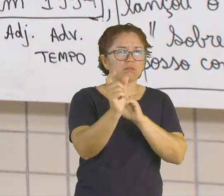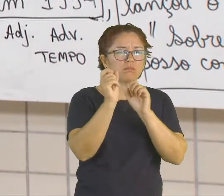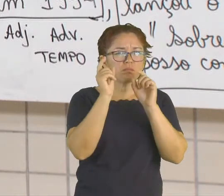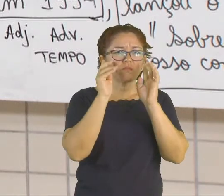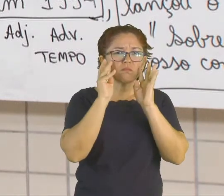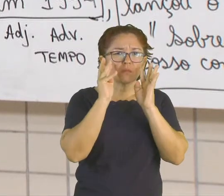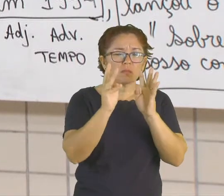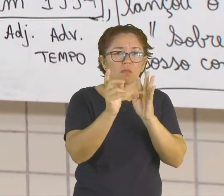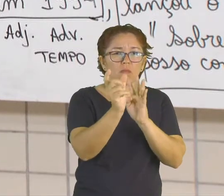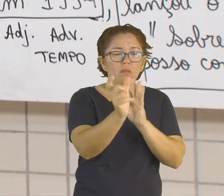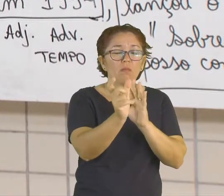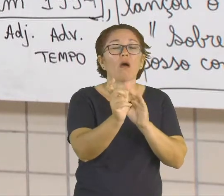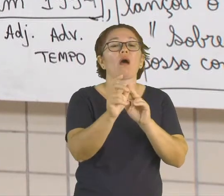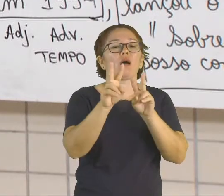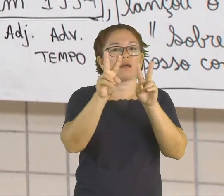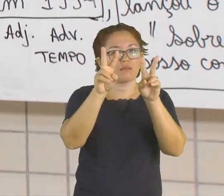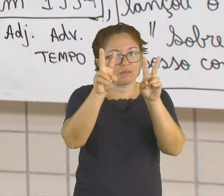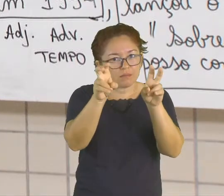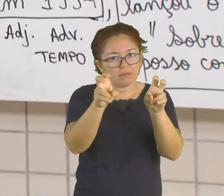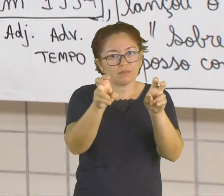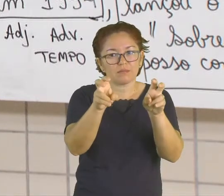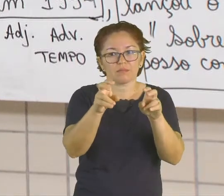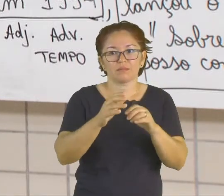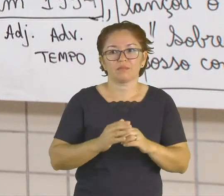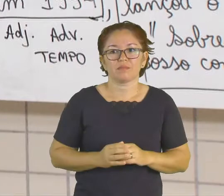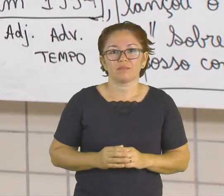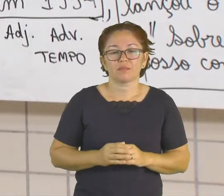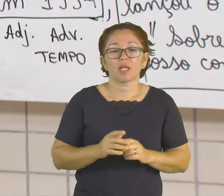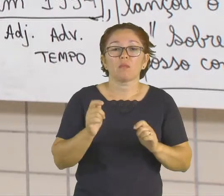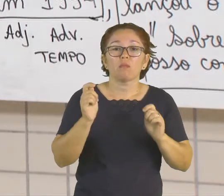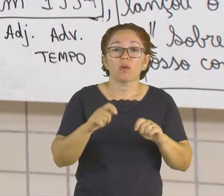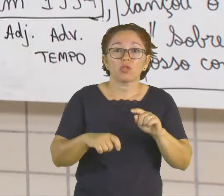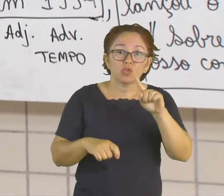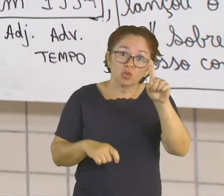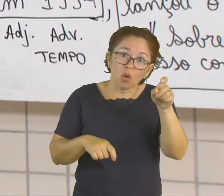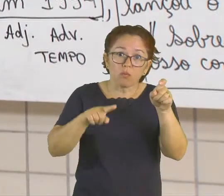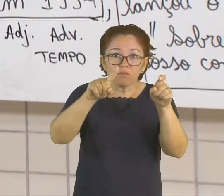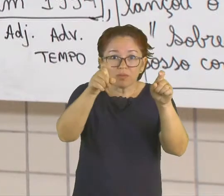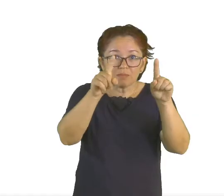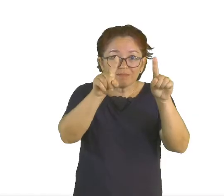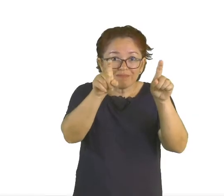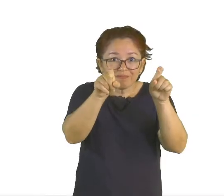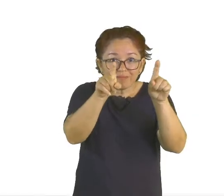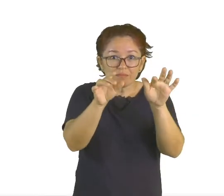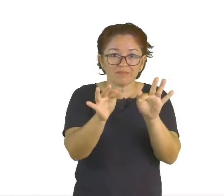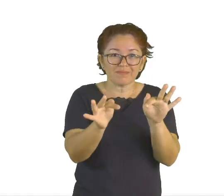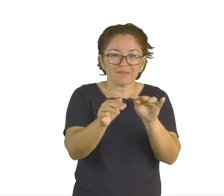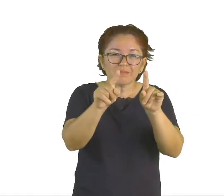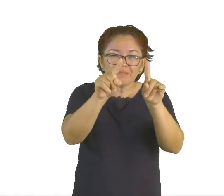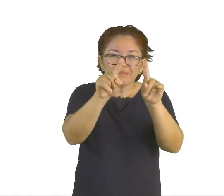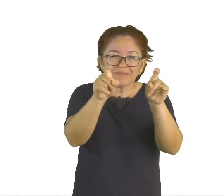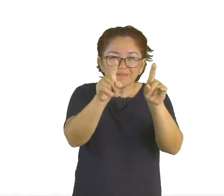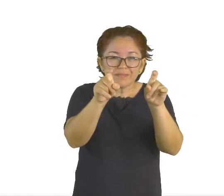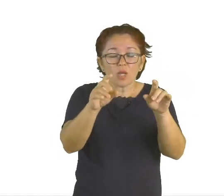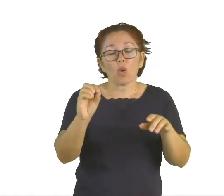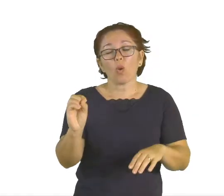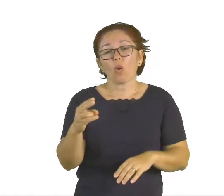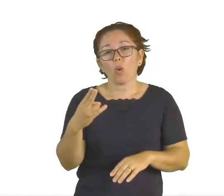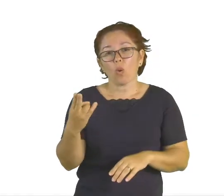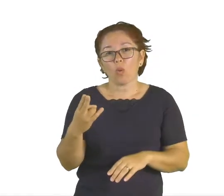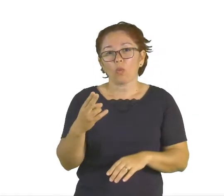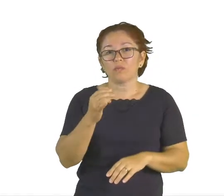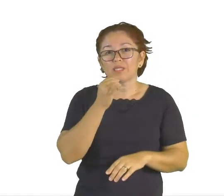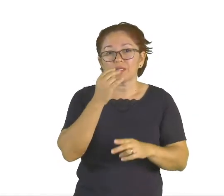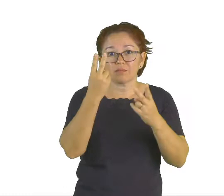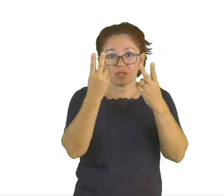vai utilizar aspas simples, que é um sinalzinho só. E as aspas duplas, que a gente está falando, né,